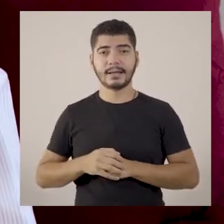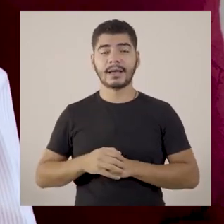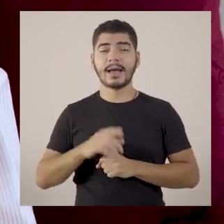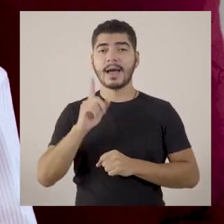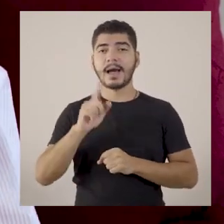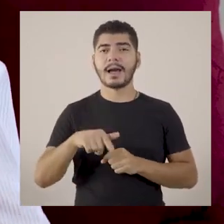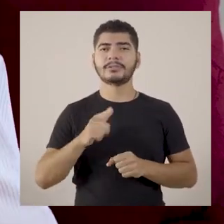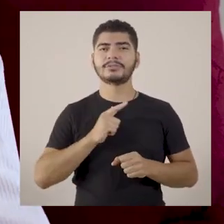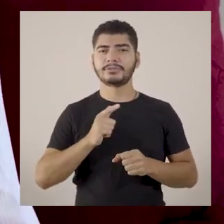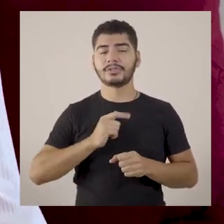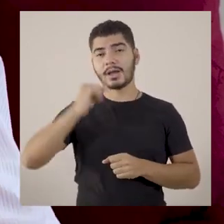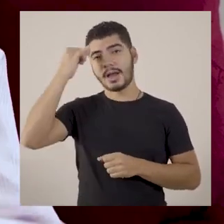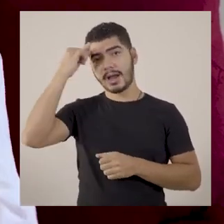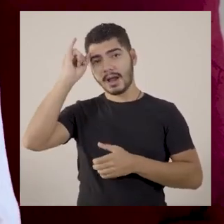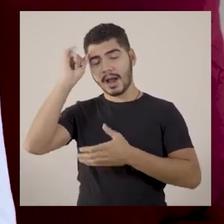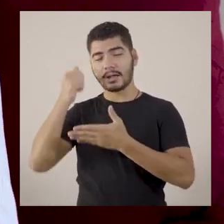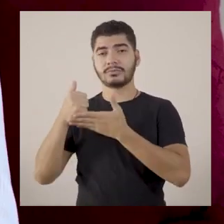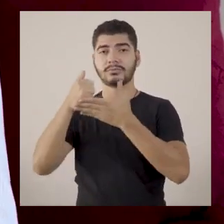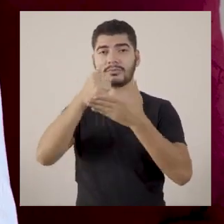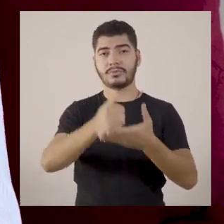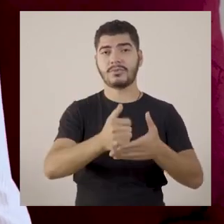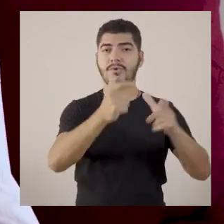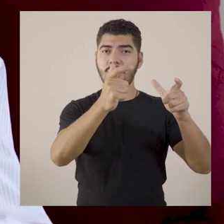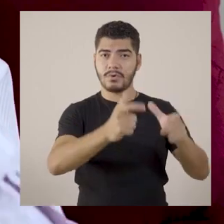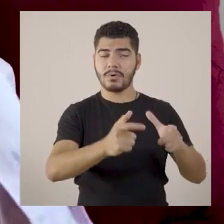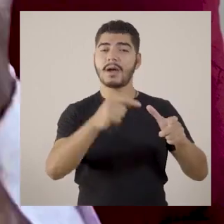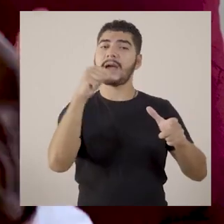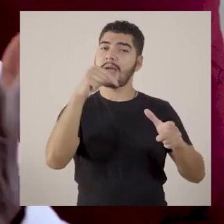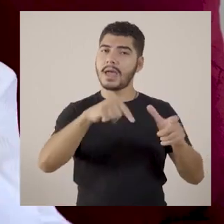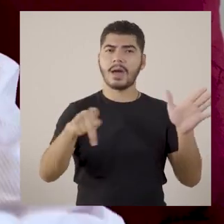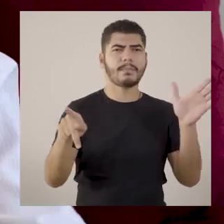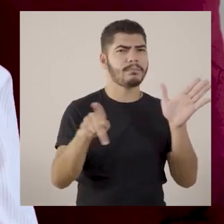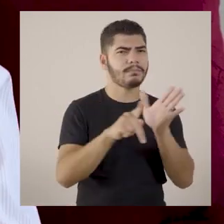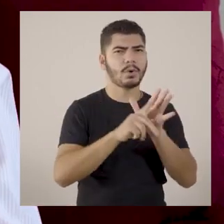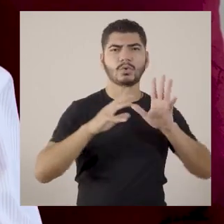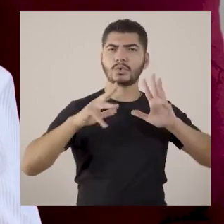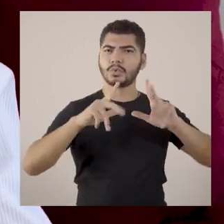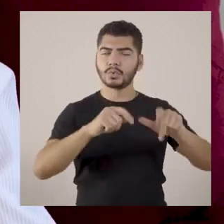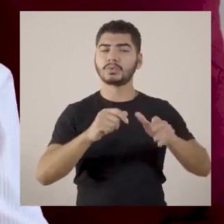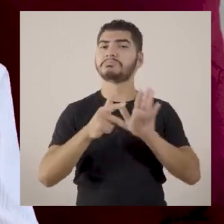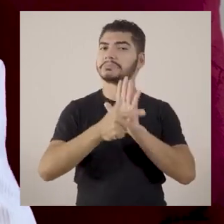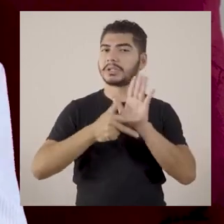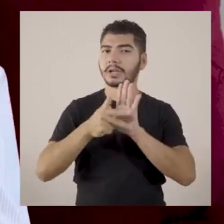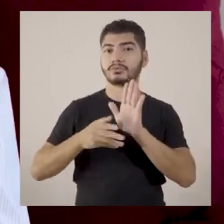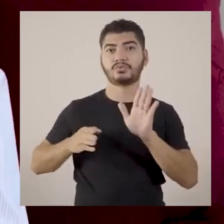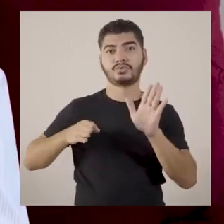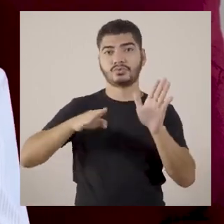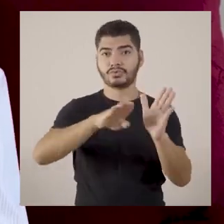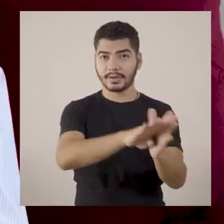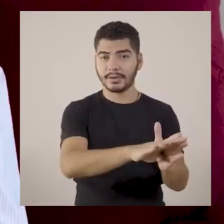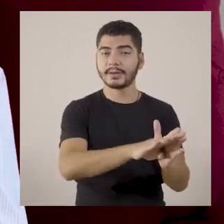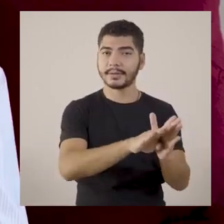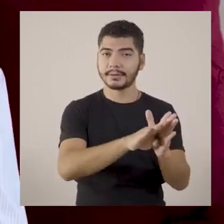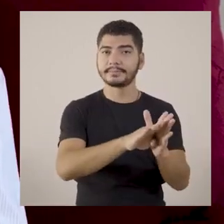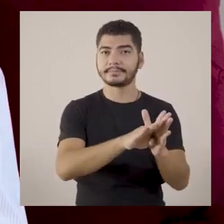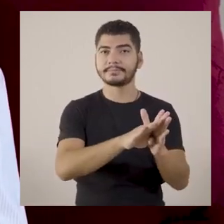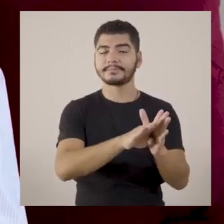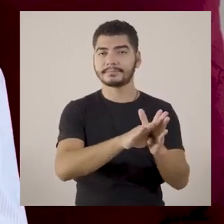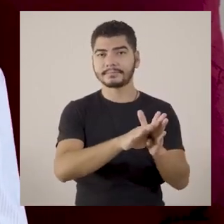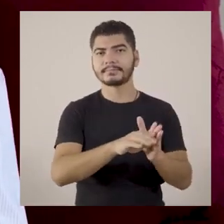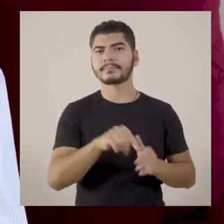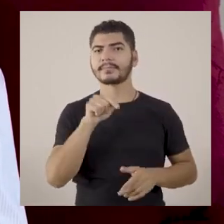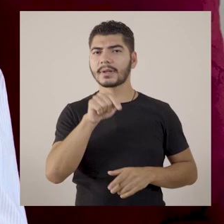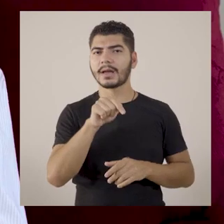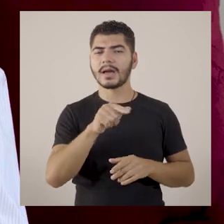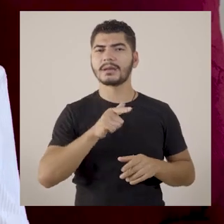E o gado que vinha, que descarregava ali no barracão, era todo de Ribeirão, vinha todo de trem. Vinha tudo de